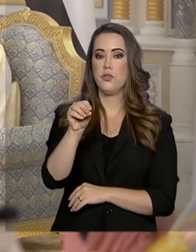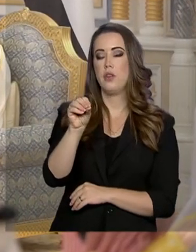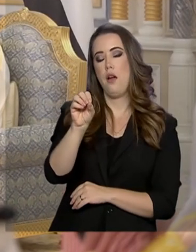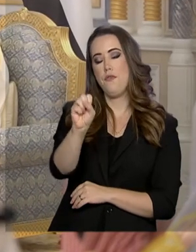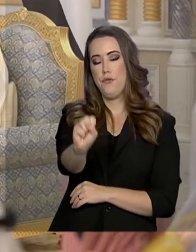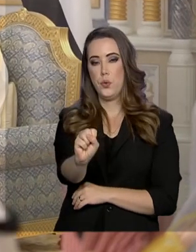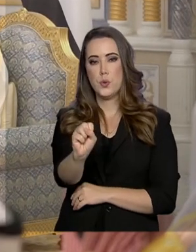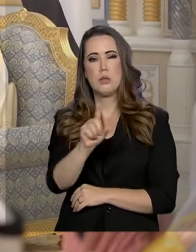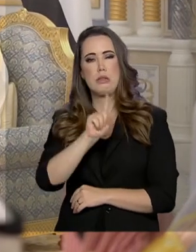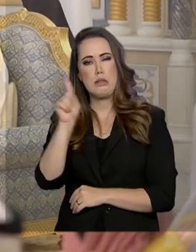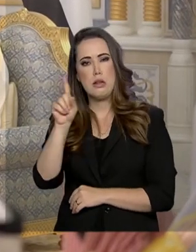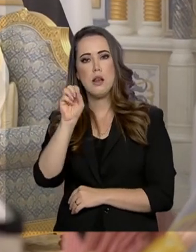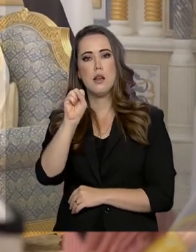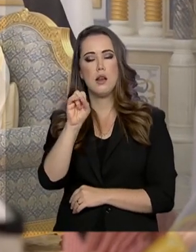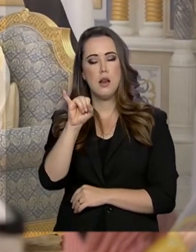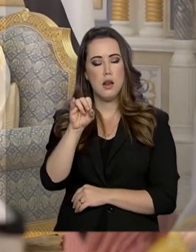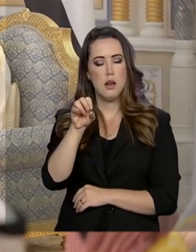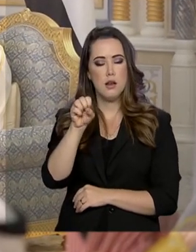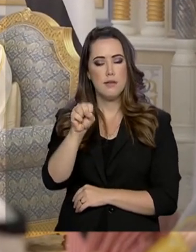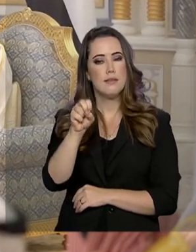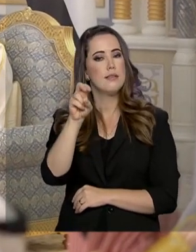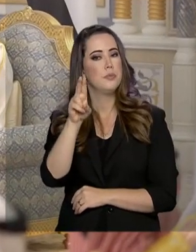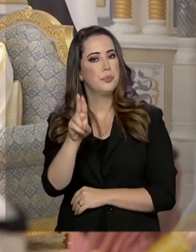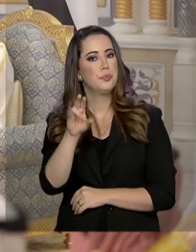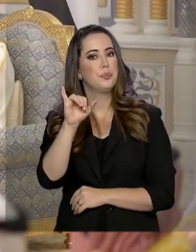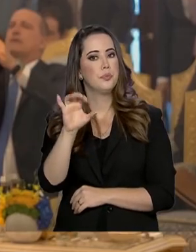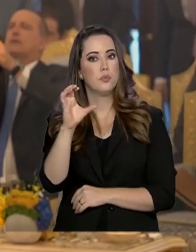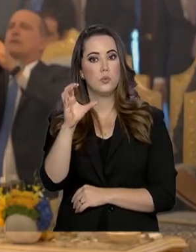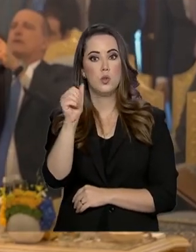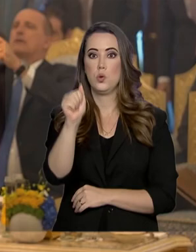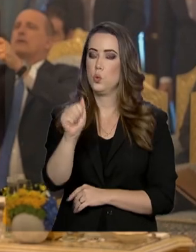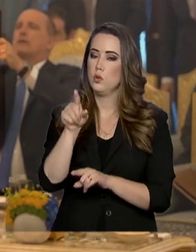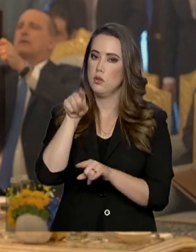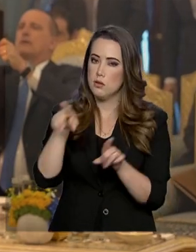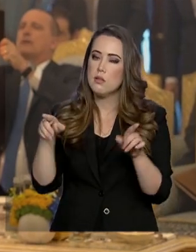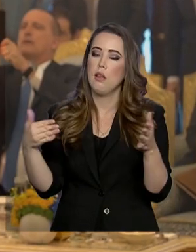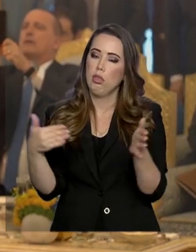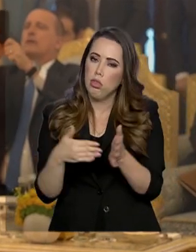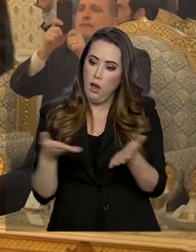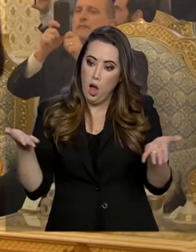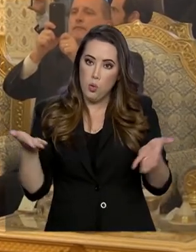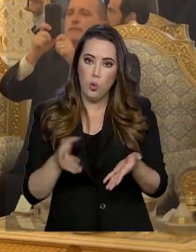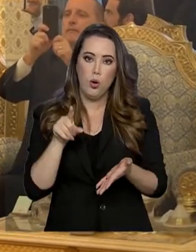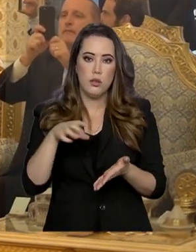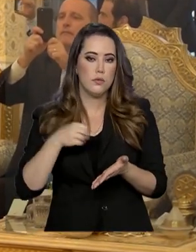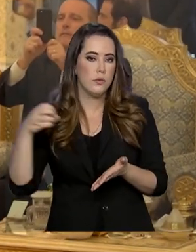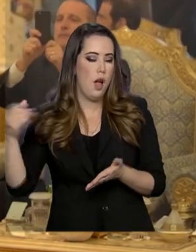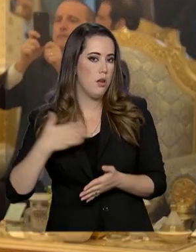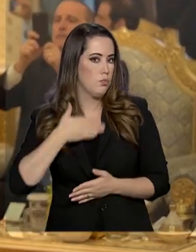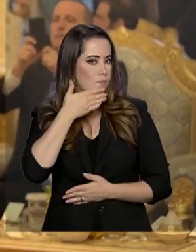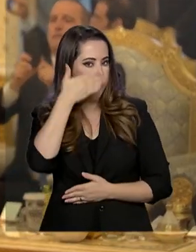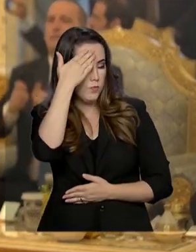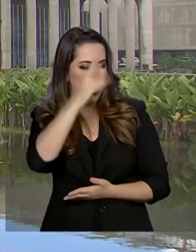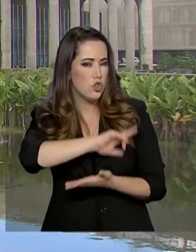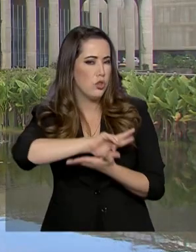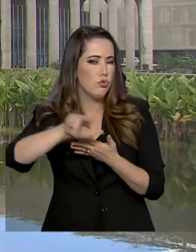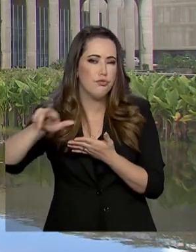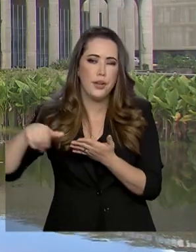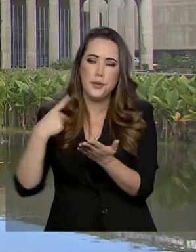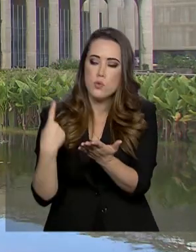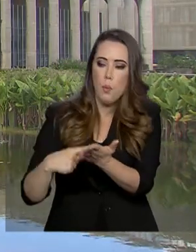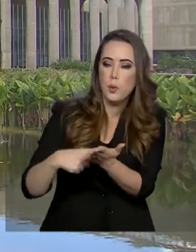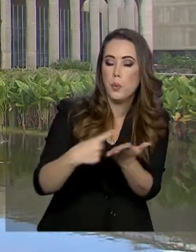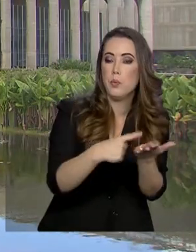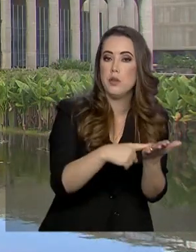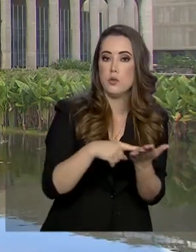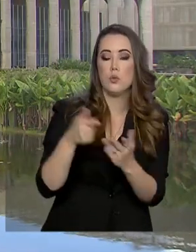a mais recente para o Oriente Médio, o presidente Jair Bolsonaro firmou dezenas de acordos internacionais. O Ministério